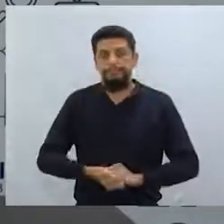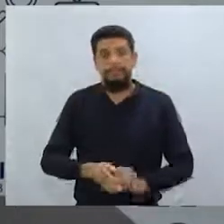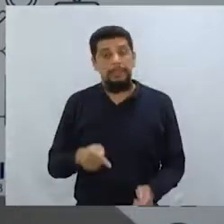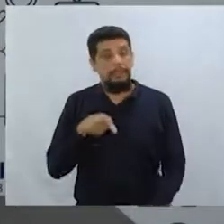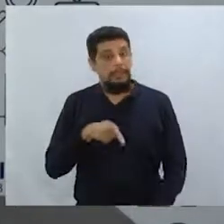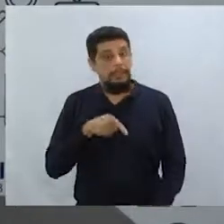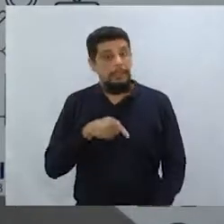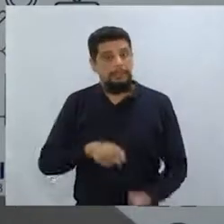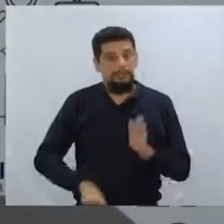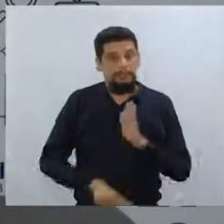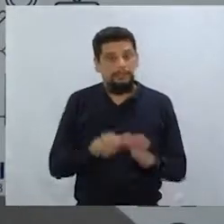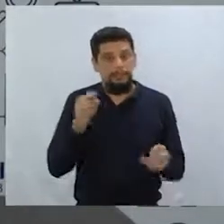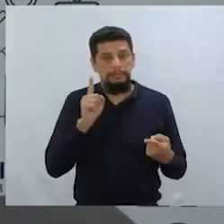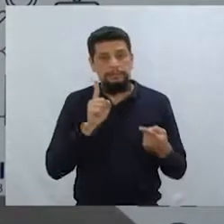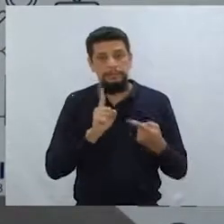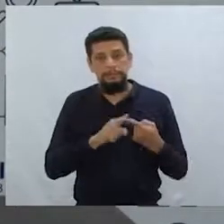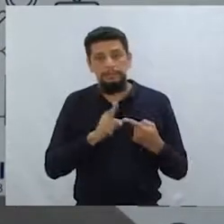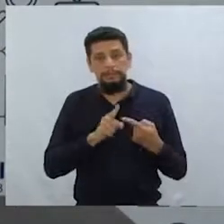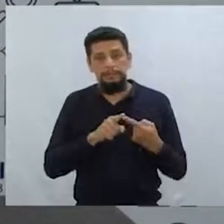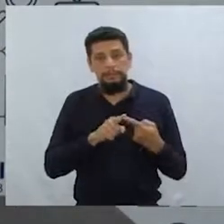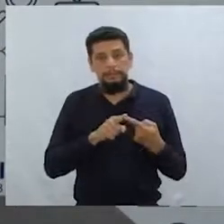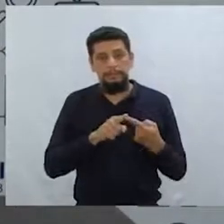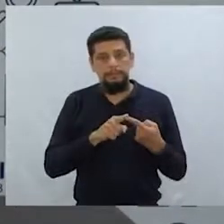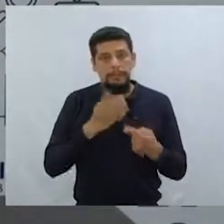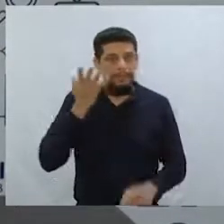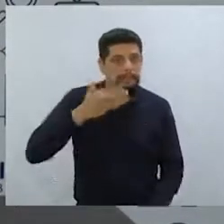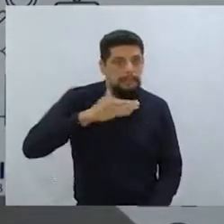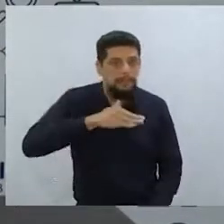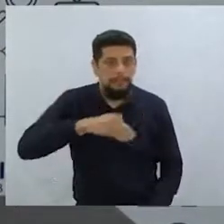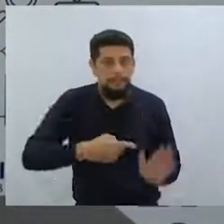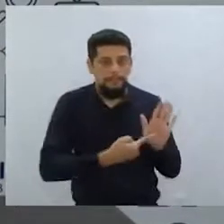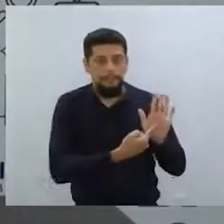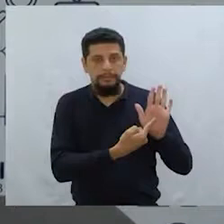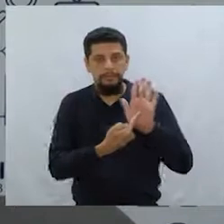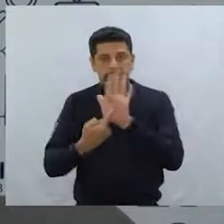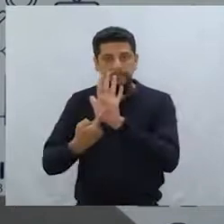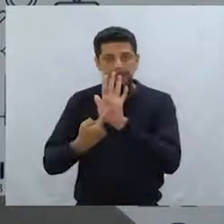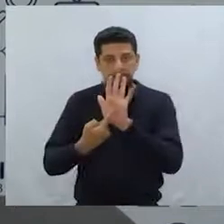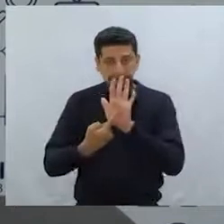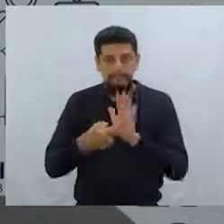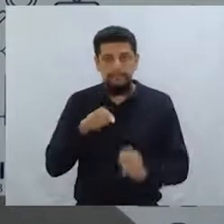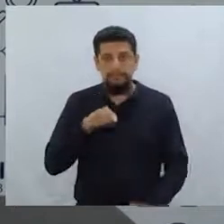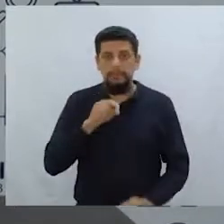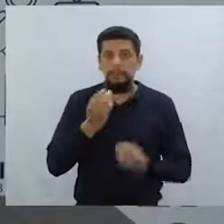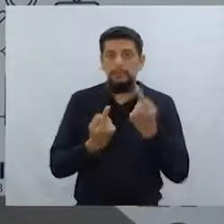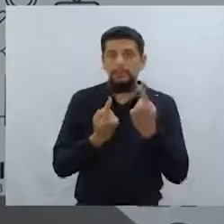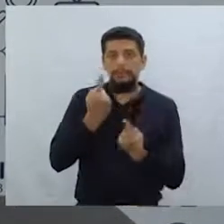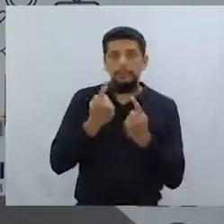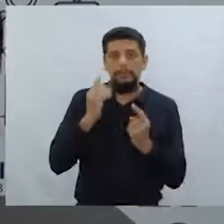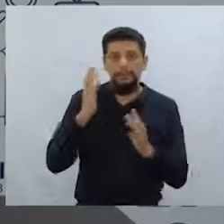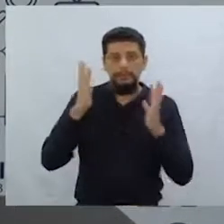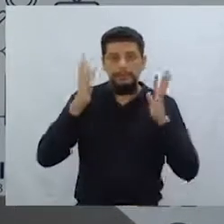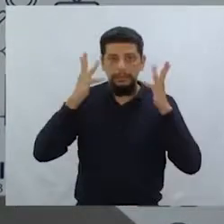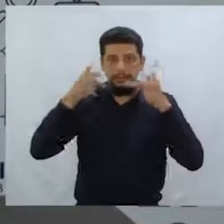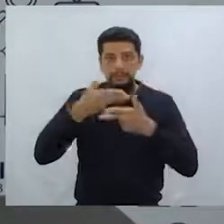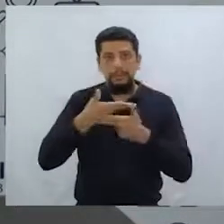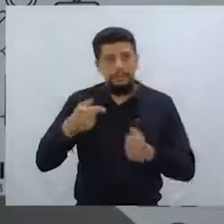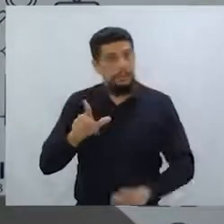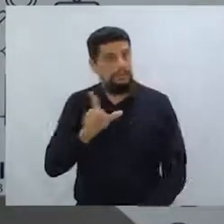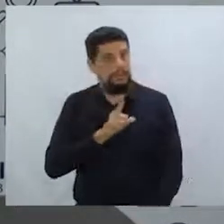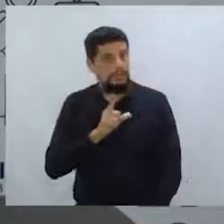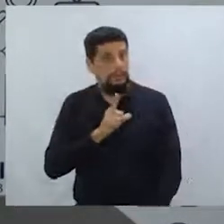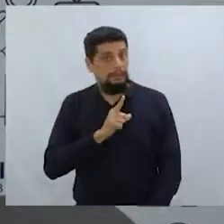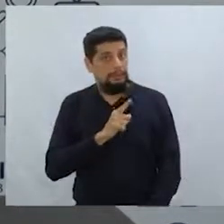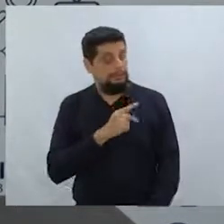de estimação. E para essa primeira criança que eu vou trazer, ela vai mostrar para vocês qual é o animal de